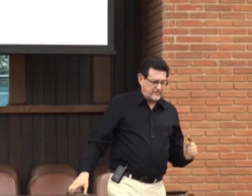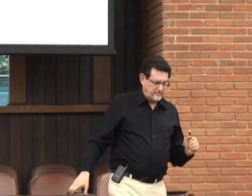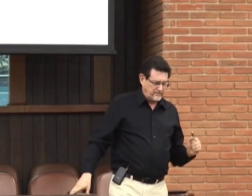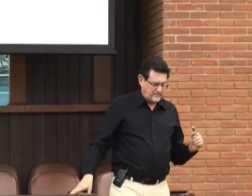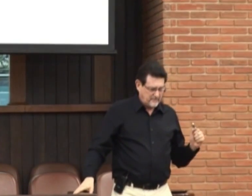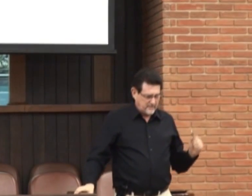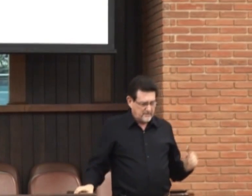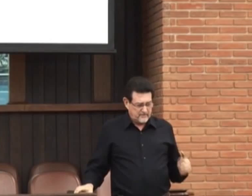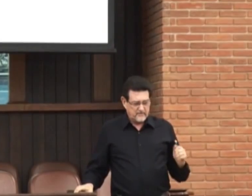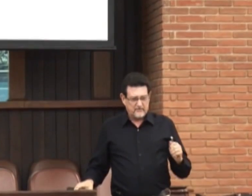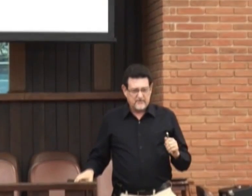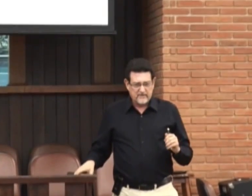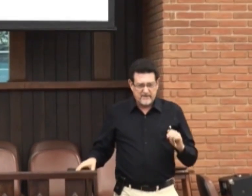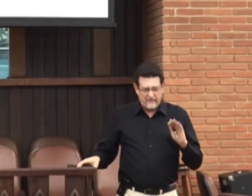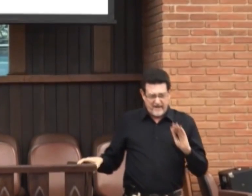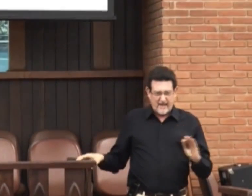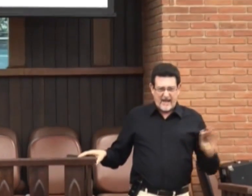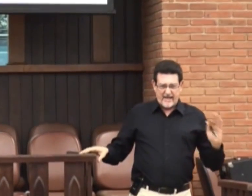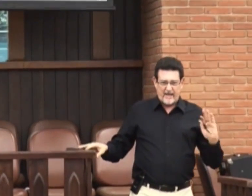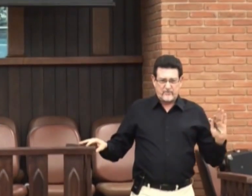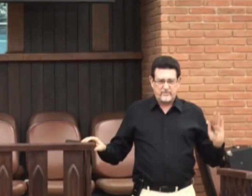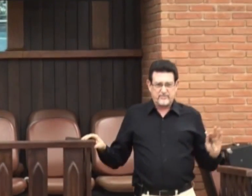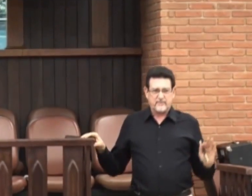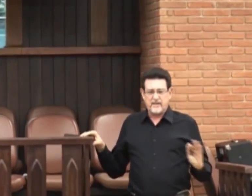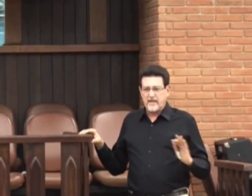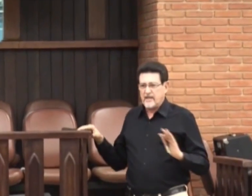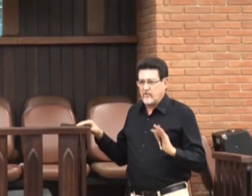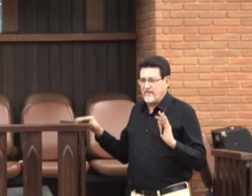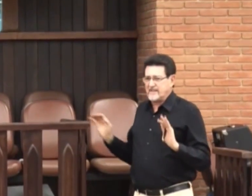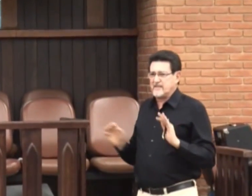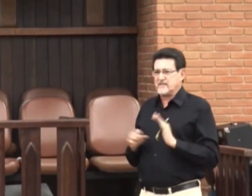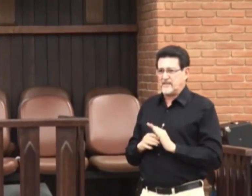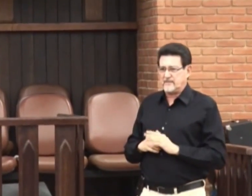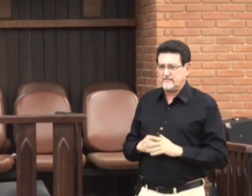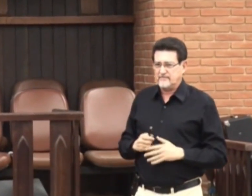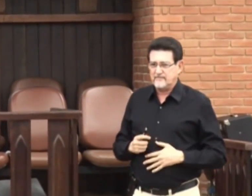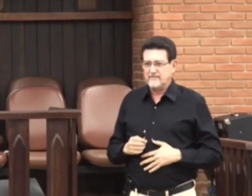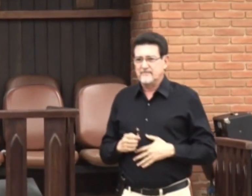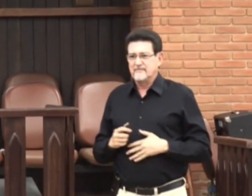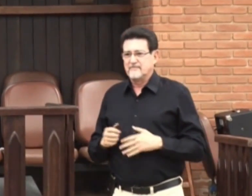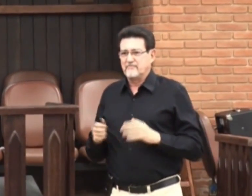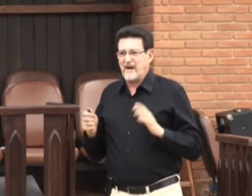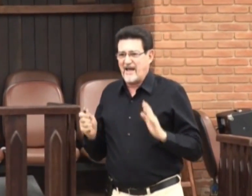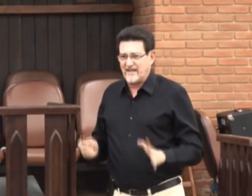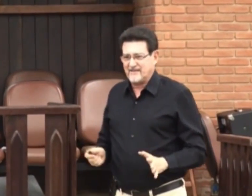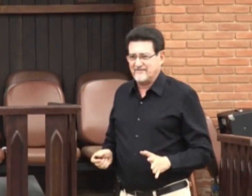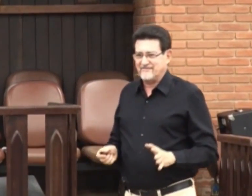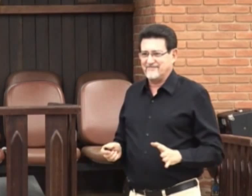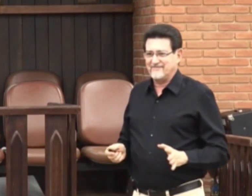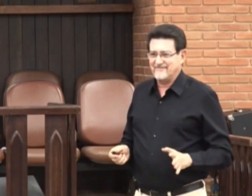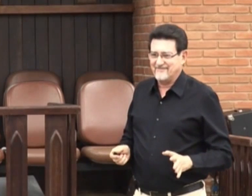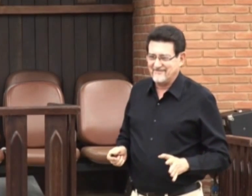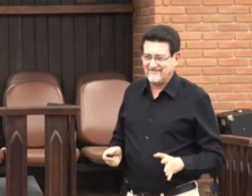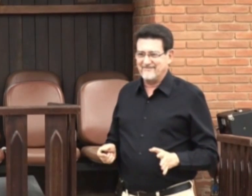trancado, você fica lá quieto, começa assim, Pai,